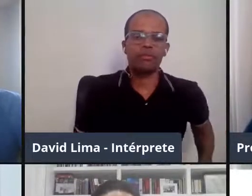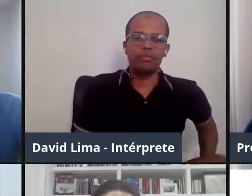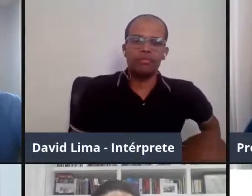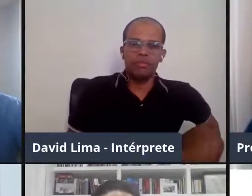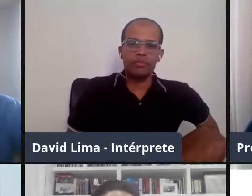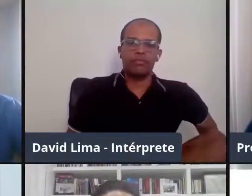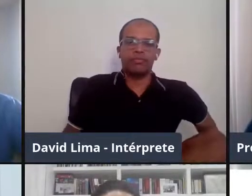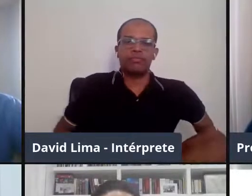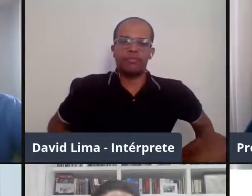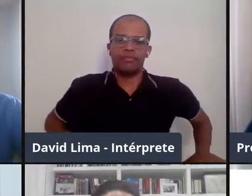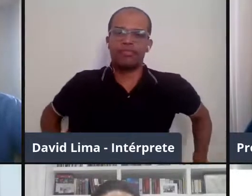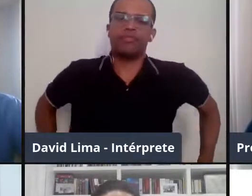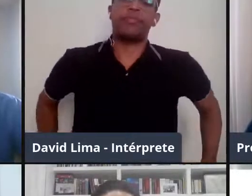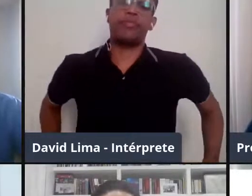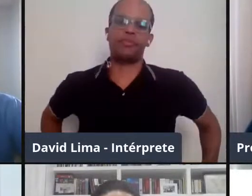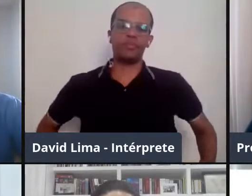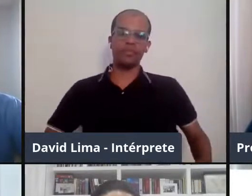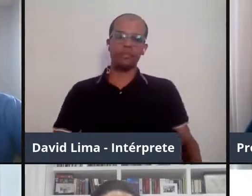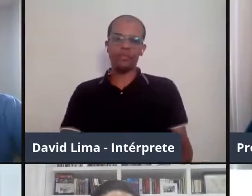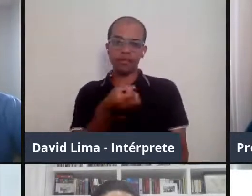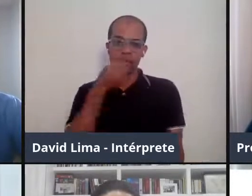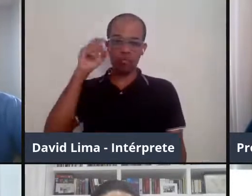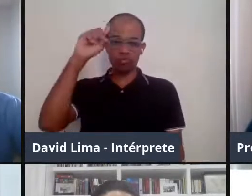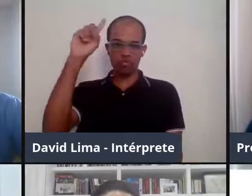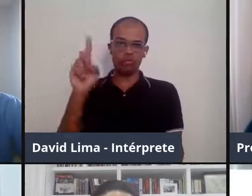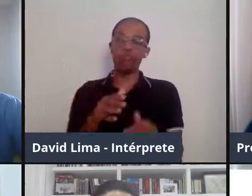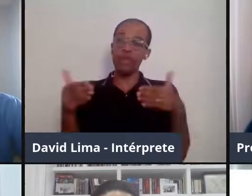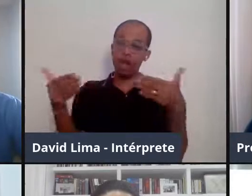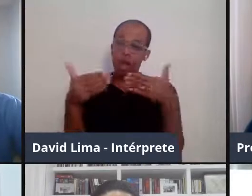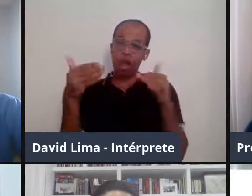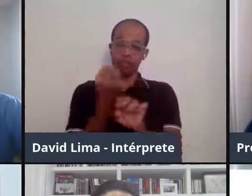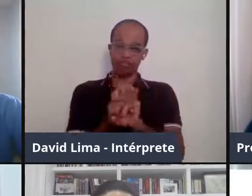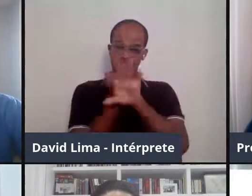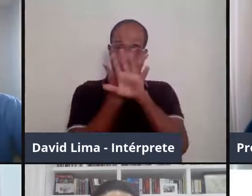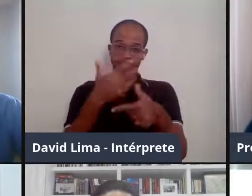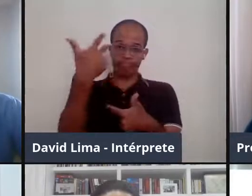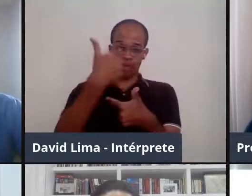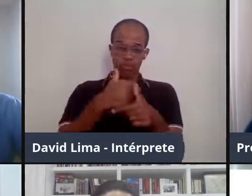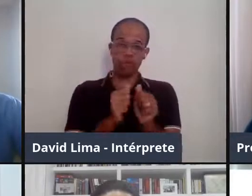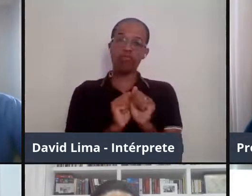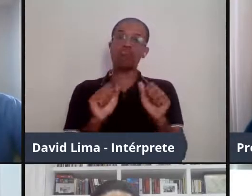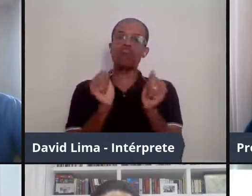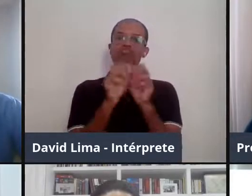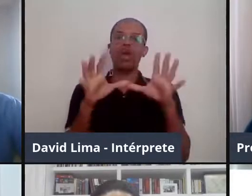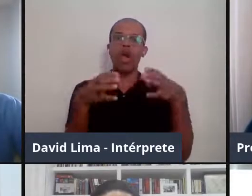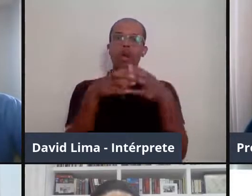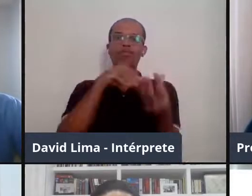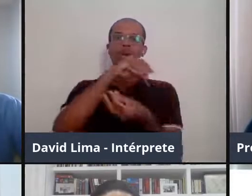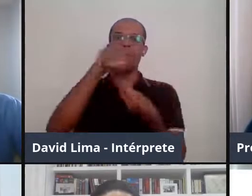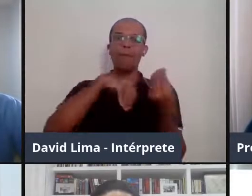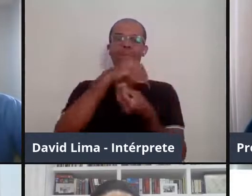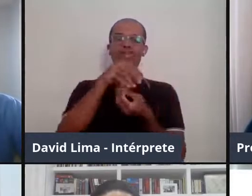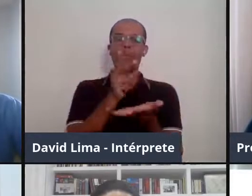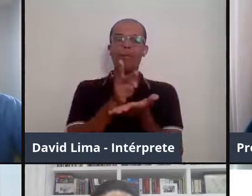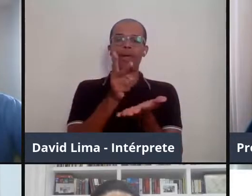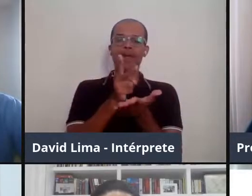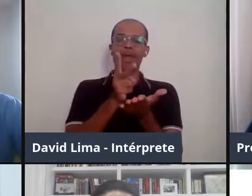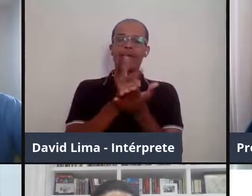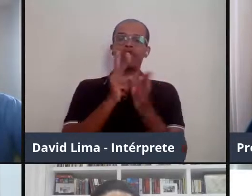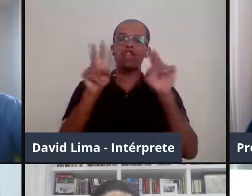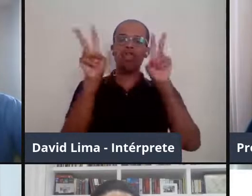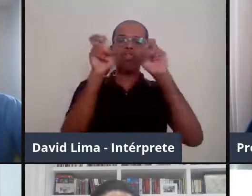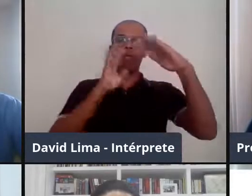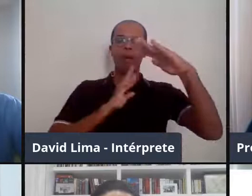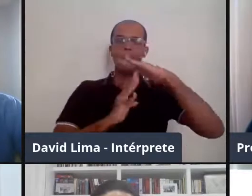Bom dia. Estamos ao vivo com a Comissão Mista Permanente sobre Migrações Internacionais